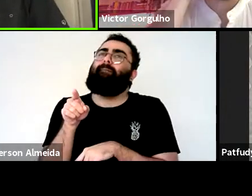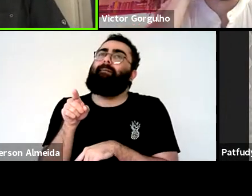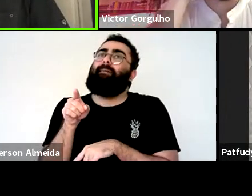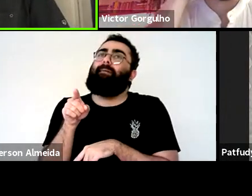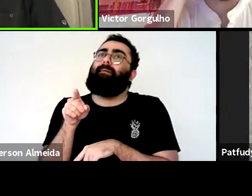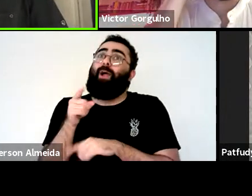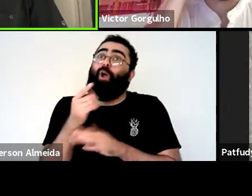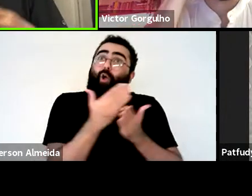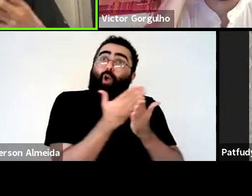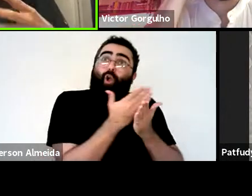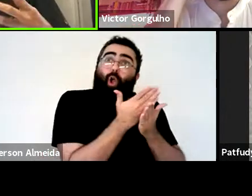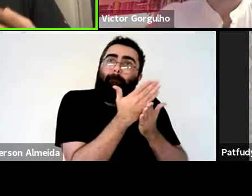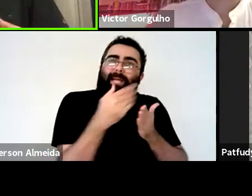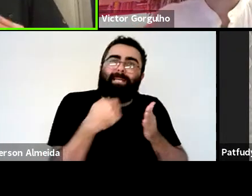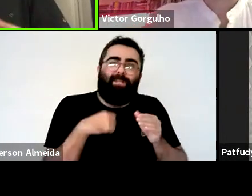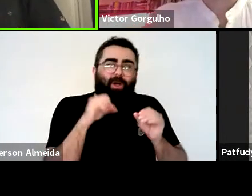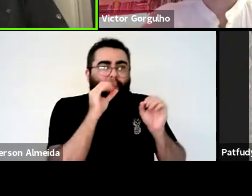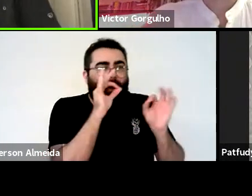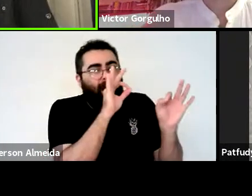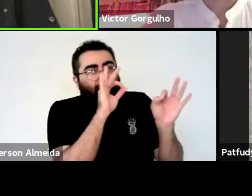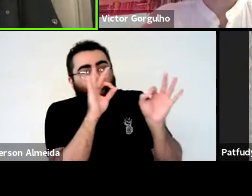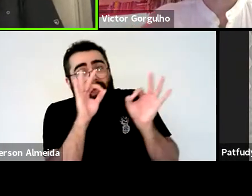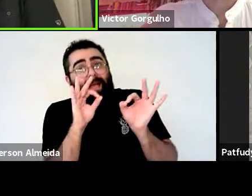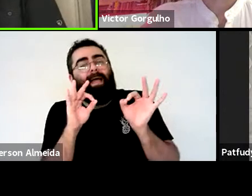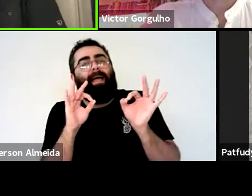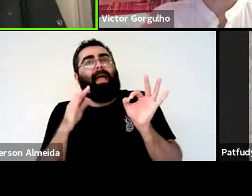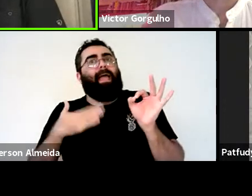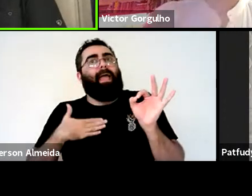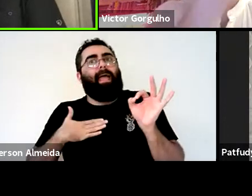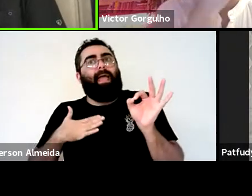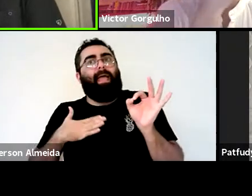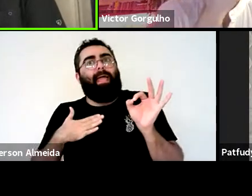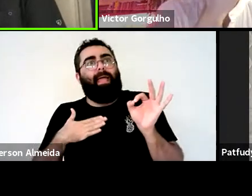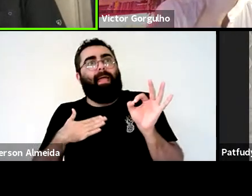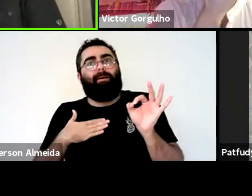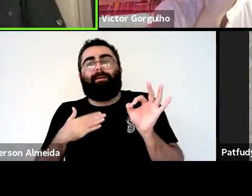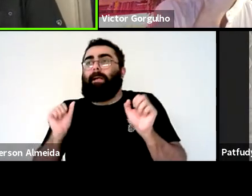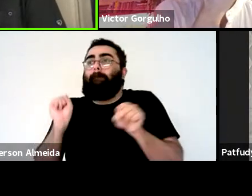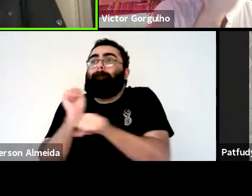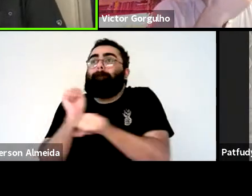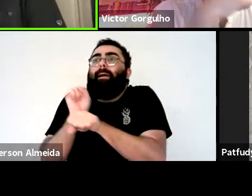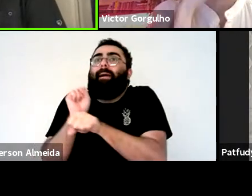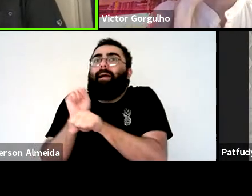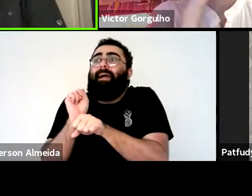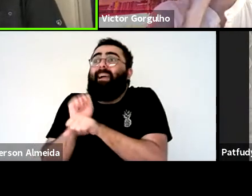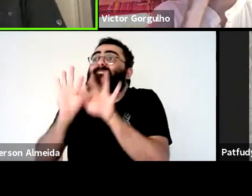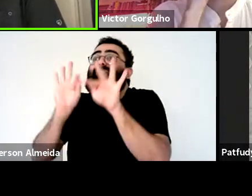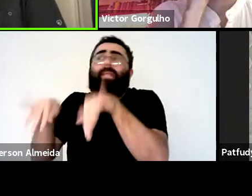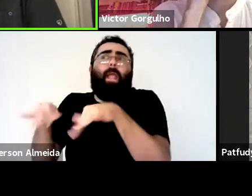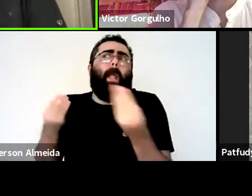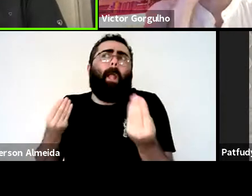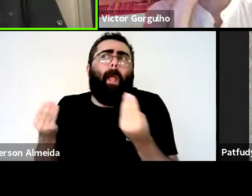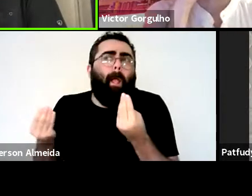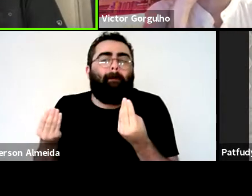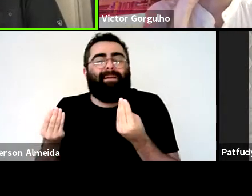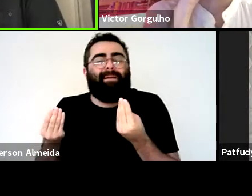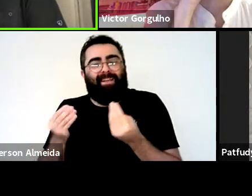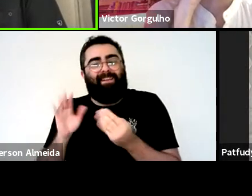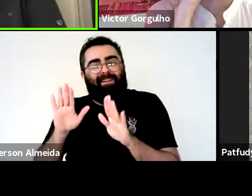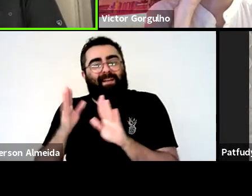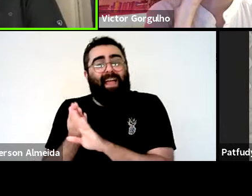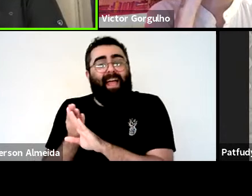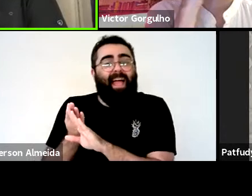final. Há uma dimensão sonora muito... Há uma sonografia ao mesmo tempo que existe uma coreografia. Isso é